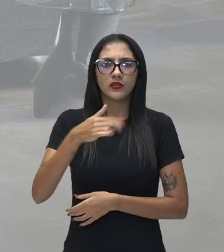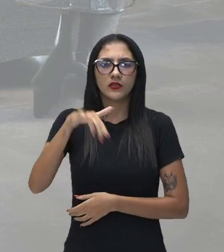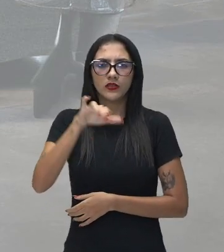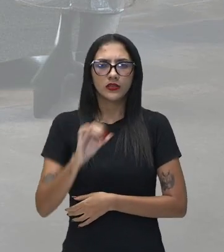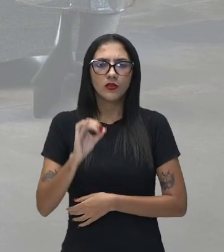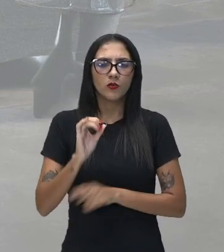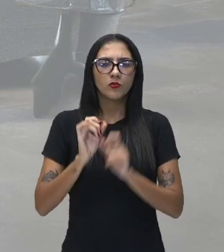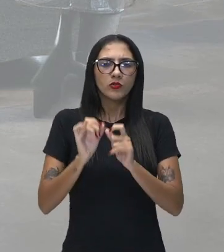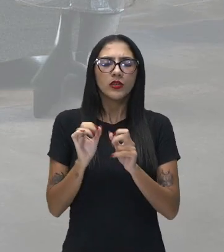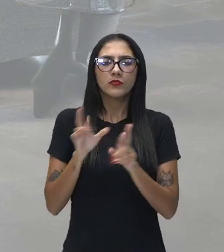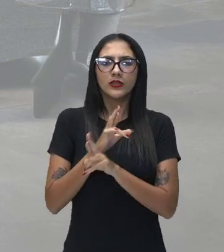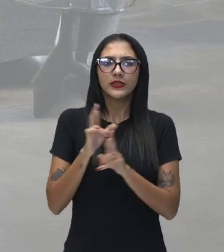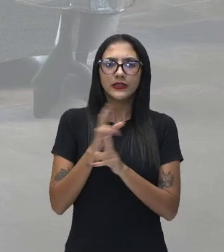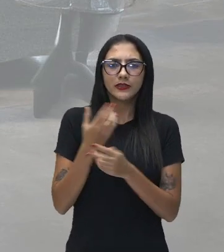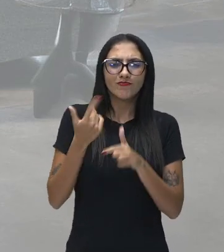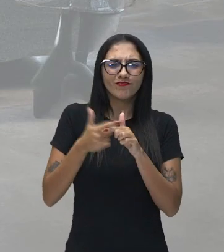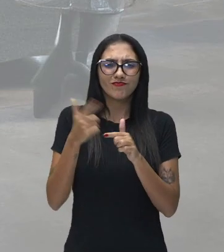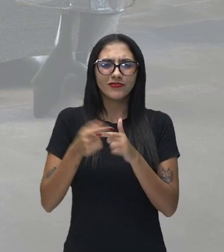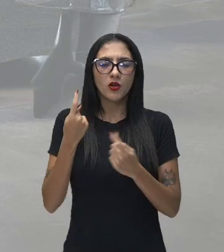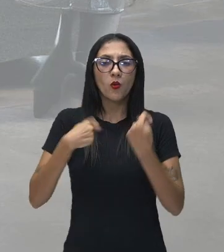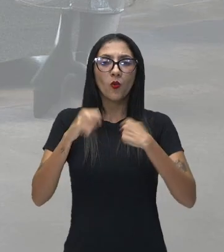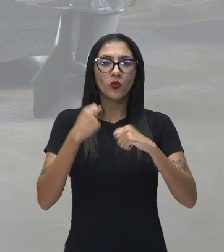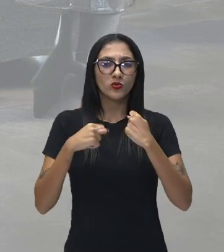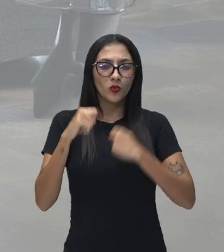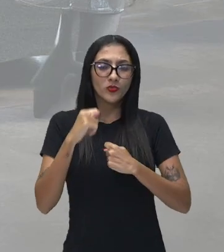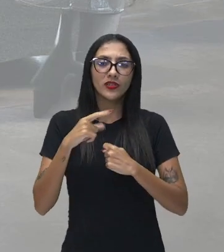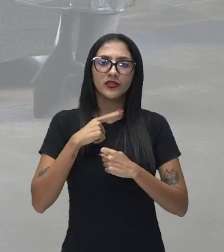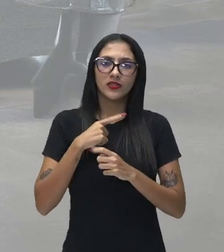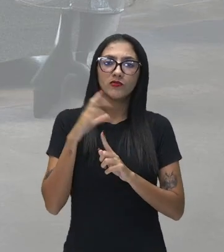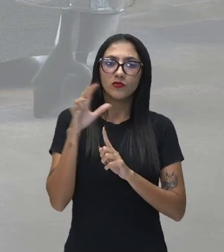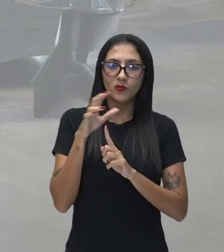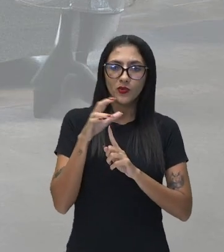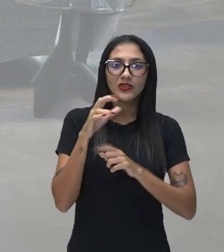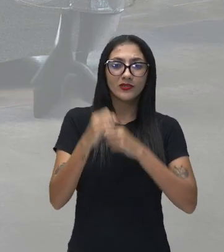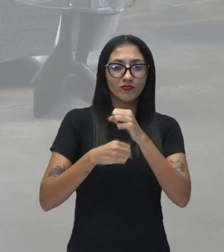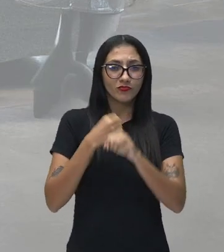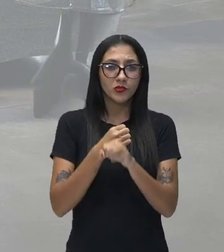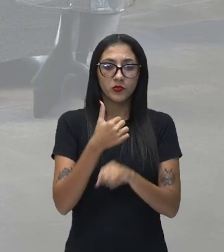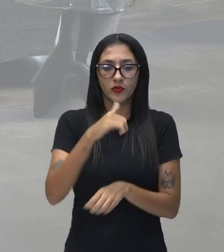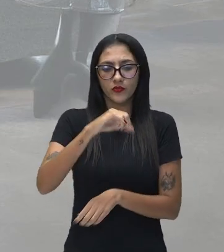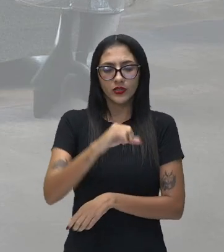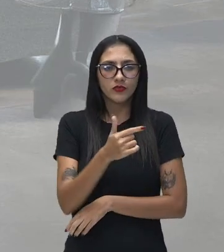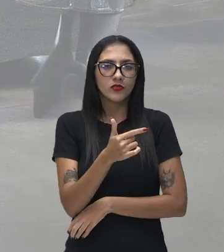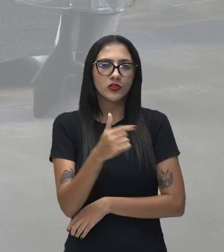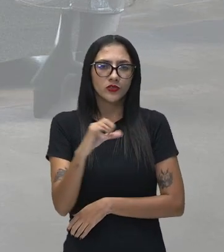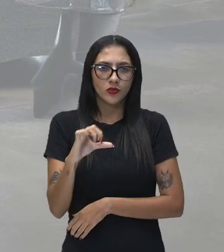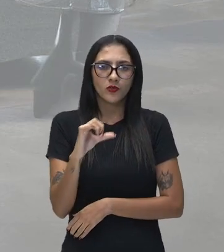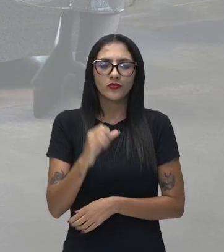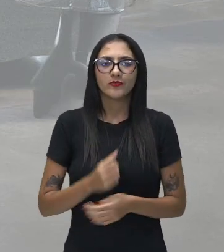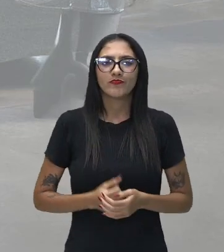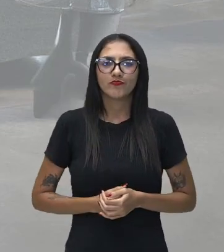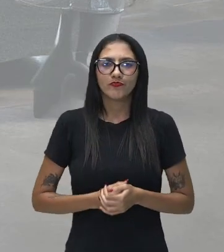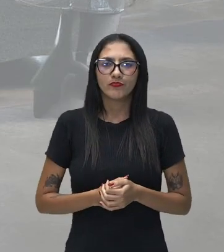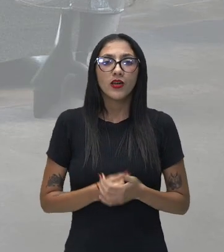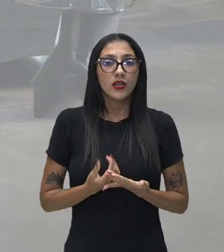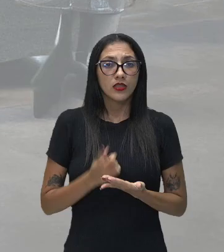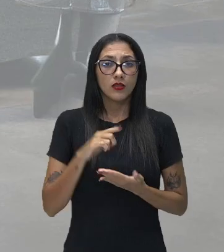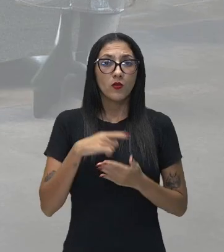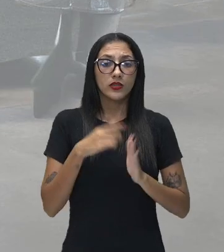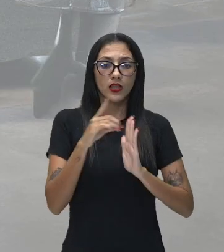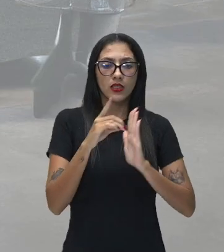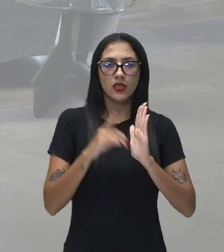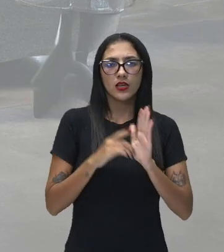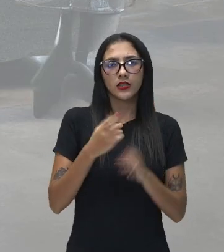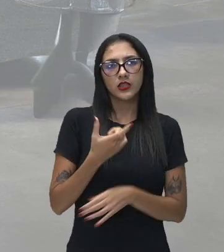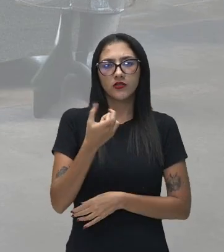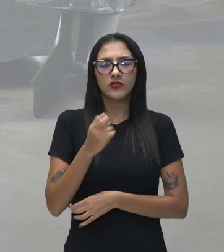grandes motivos da quebra da Bolsa de Valores de Nova York de 1929. Ou seja, a década de 20 é um